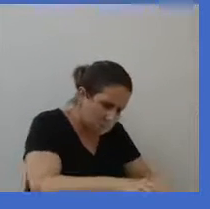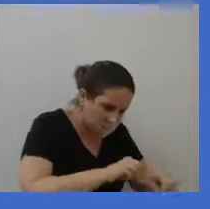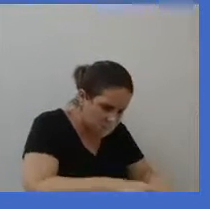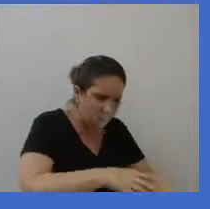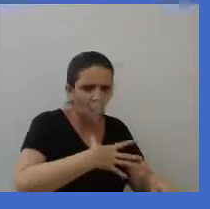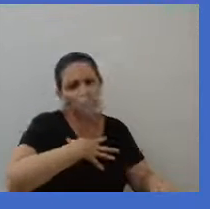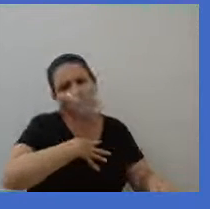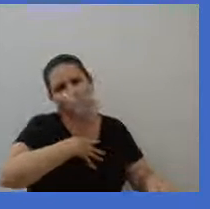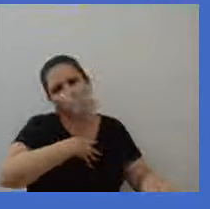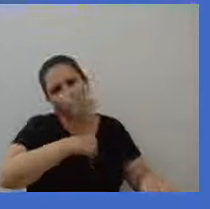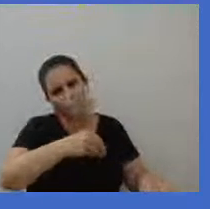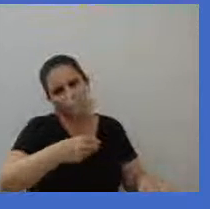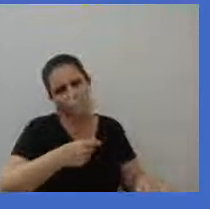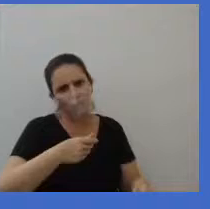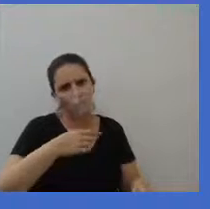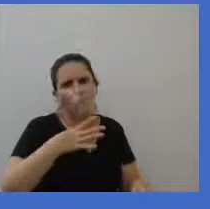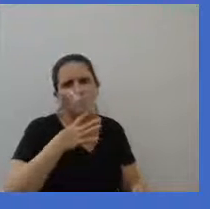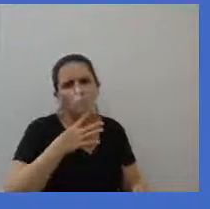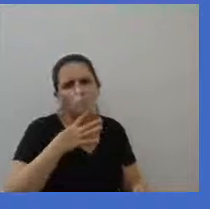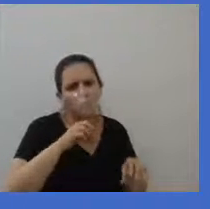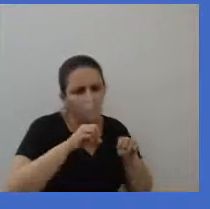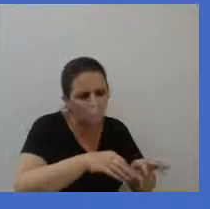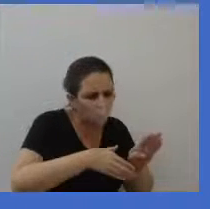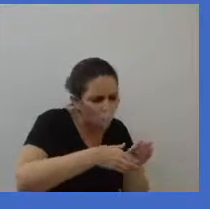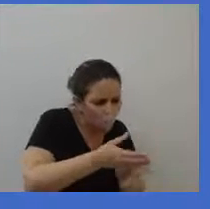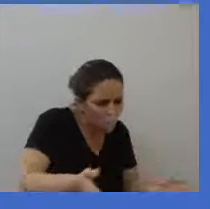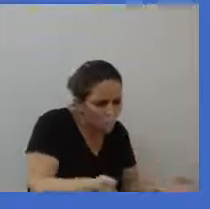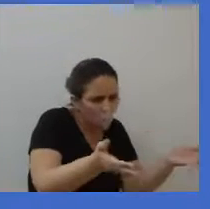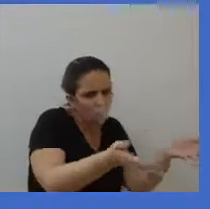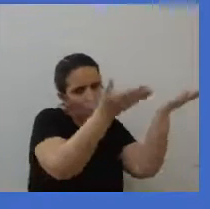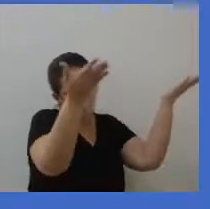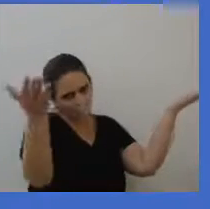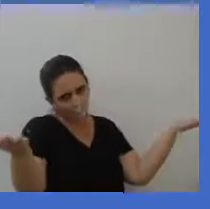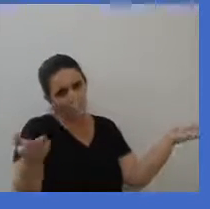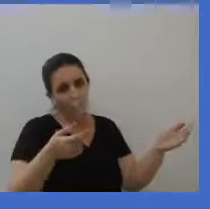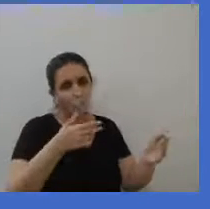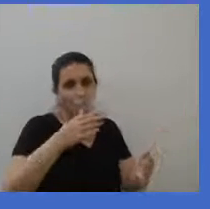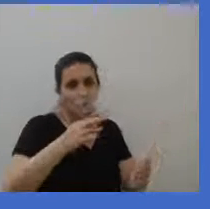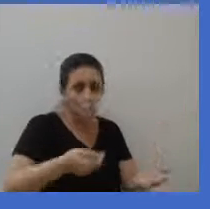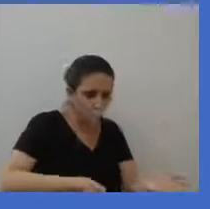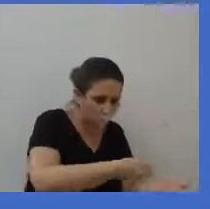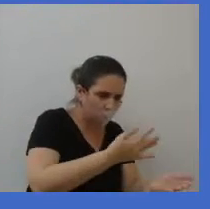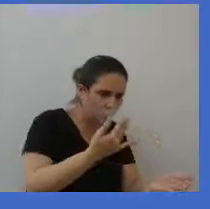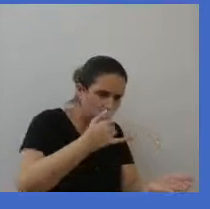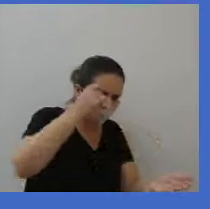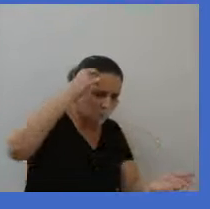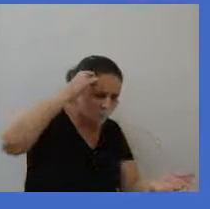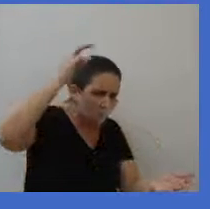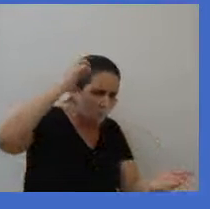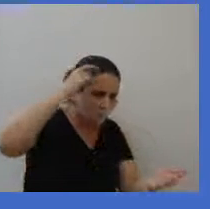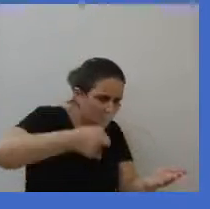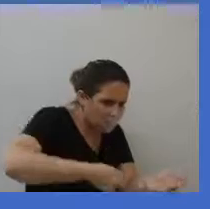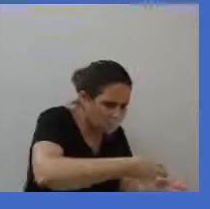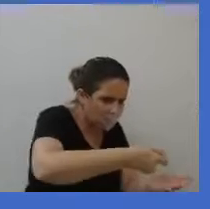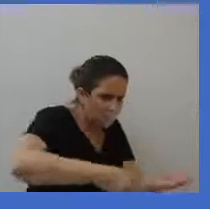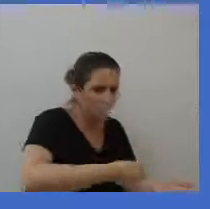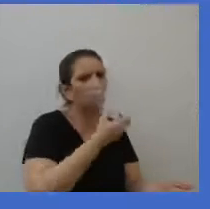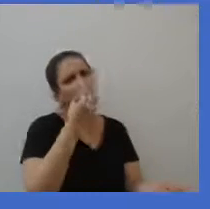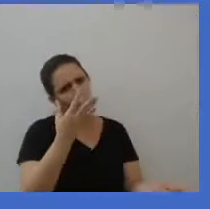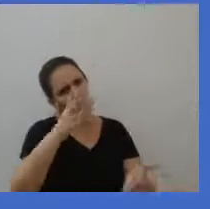se ele misturou as duas linguagens, é um texto misto. Se tiver só palavra, é verbal. Se tiver